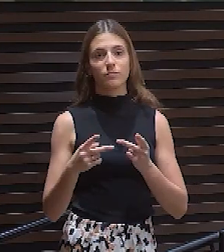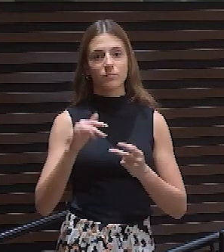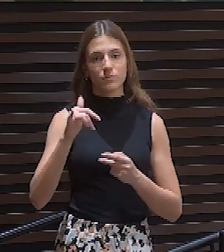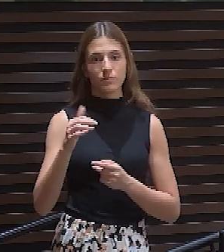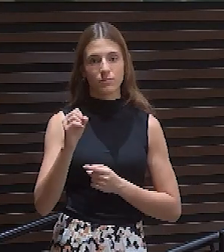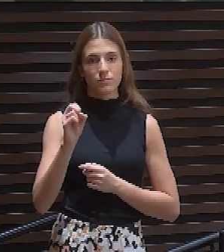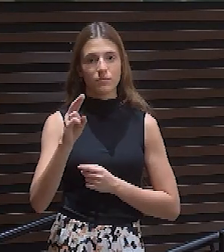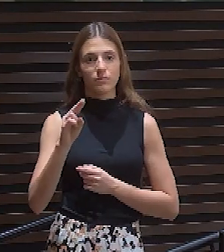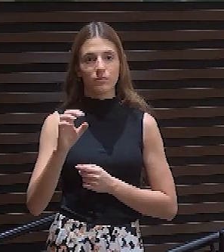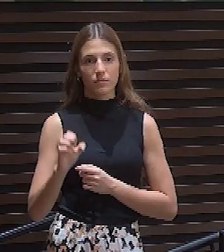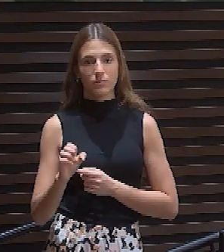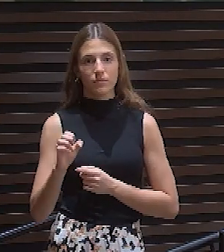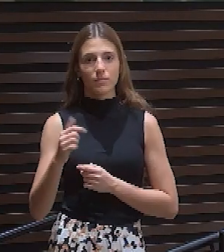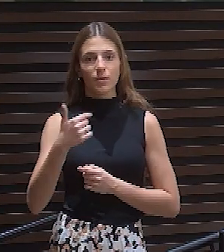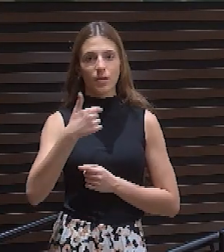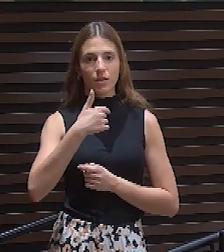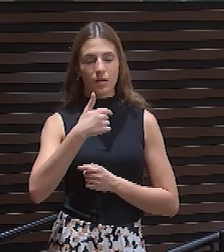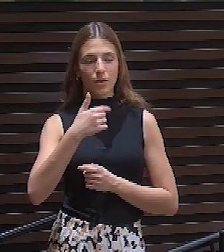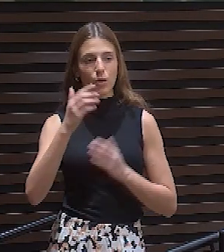revolvi